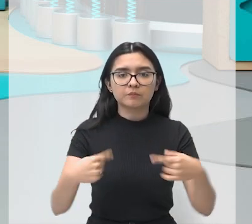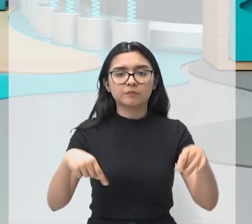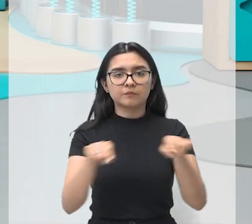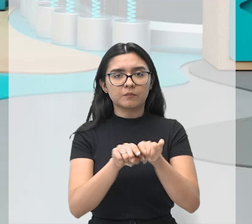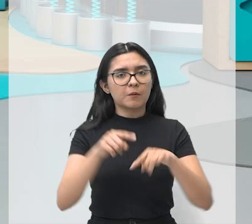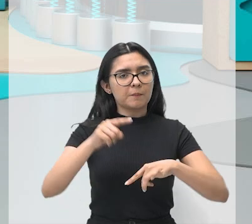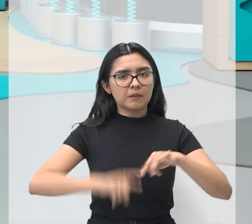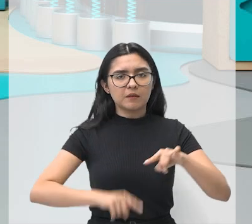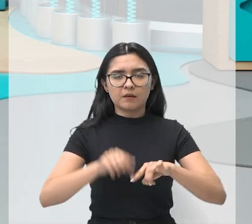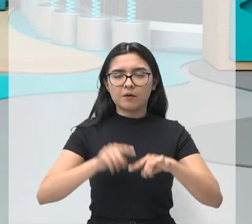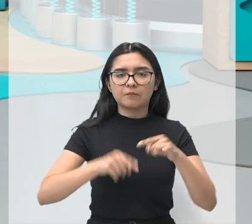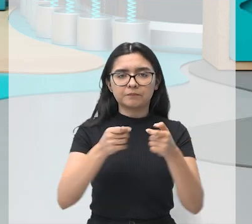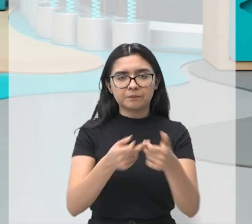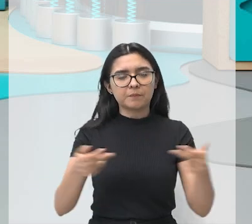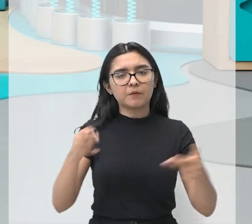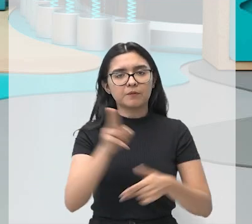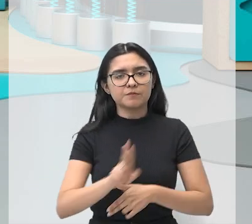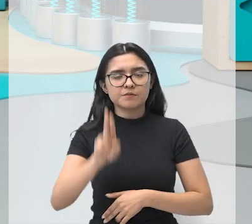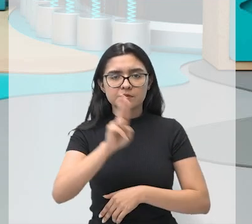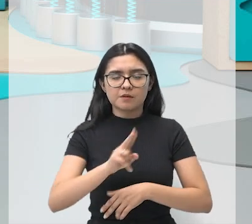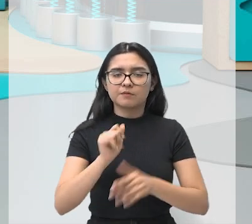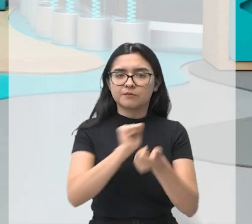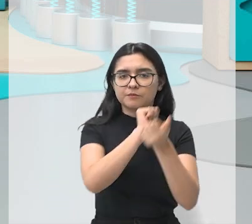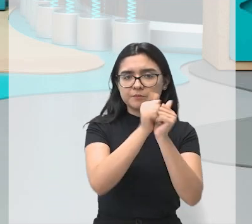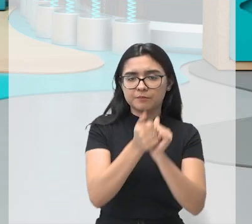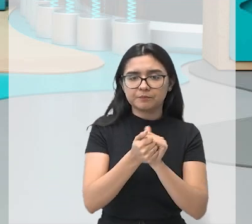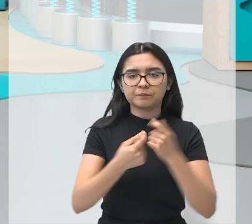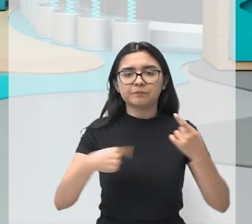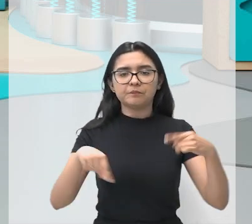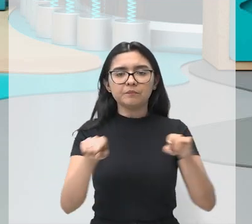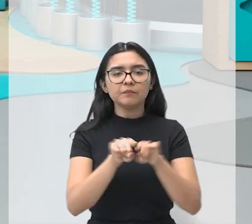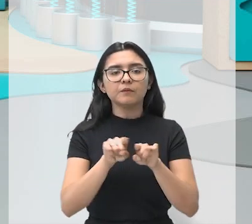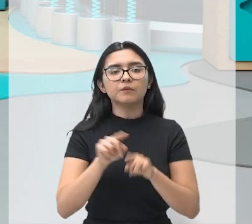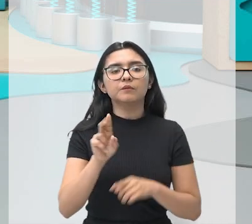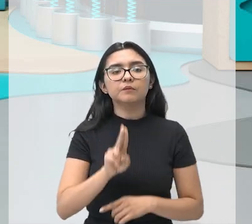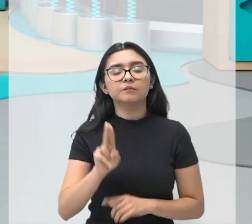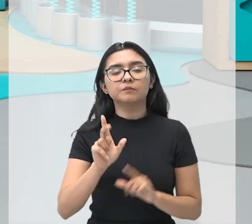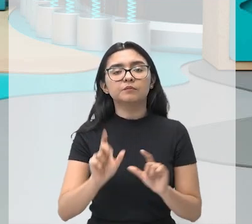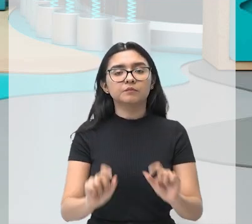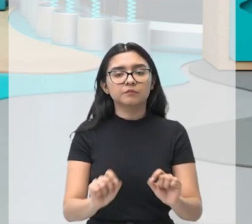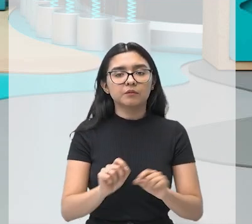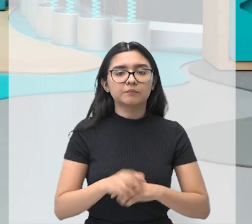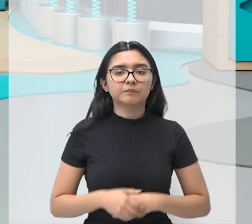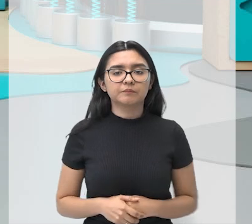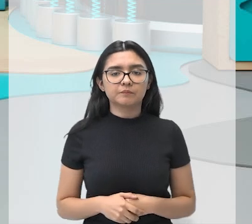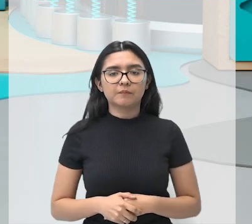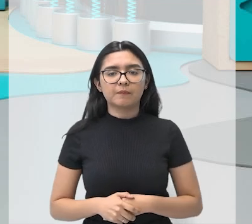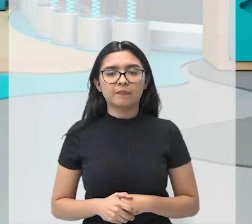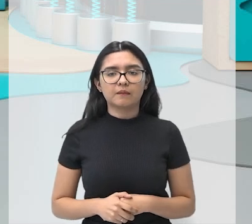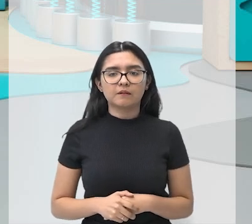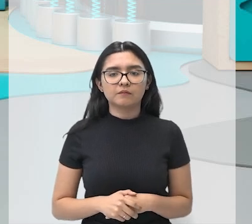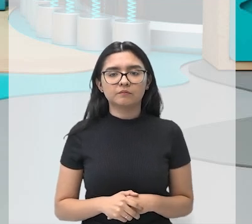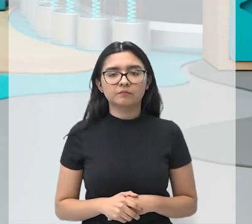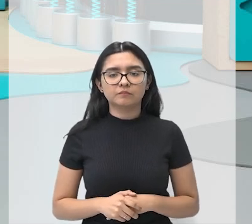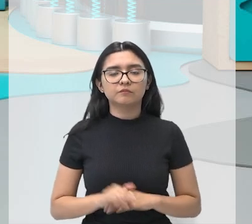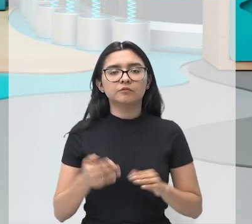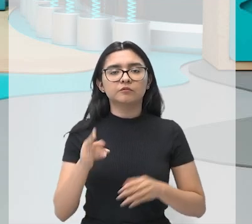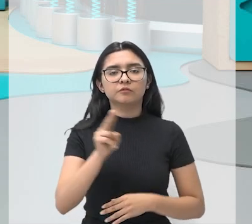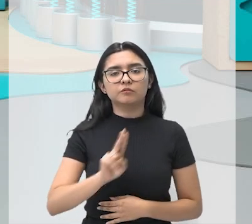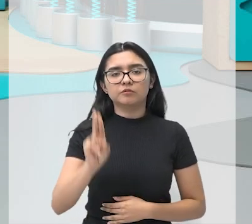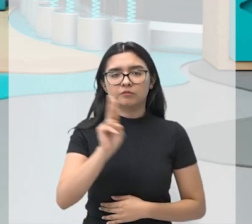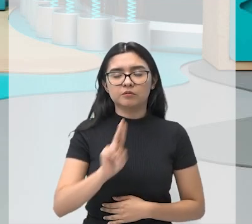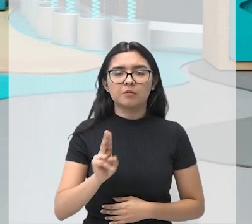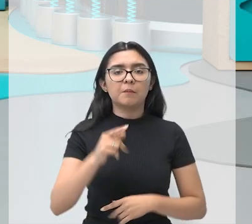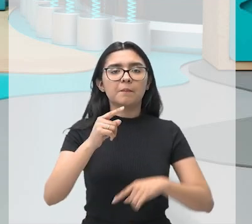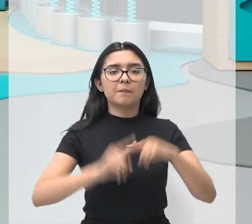implemento, o material que vai ser utilizado, né? Usando aí também, outro ponto importante é que você vai utilizar como matéria-prima